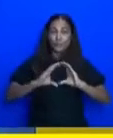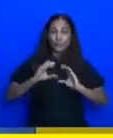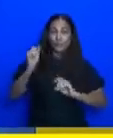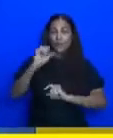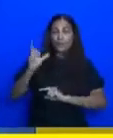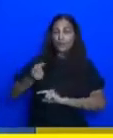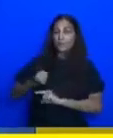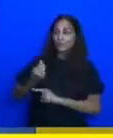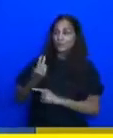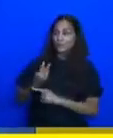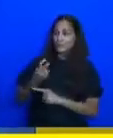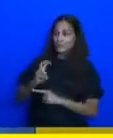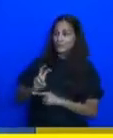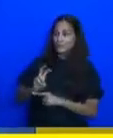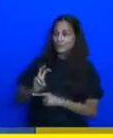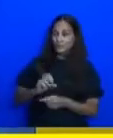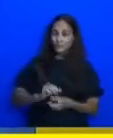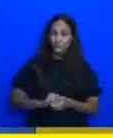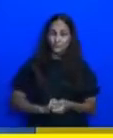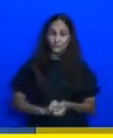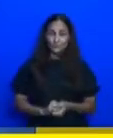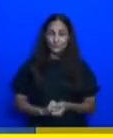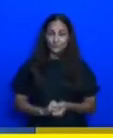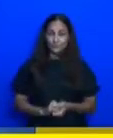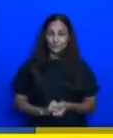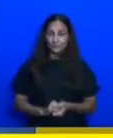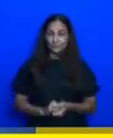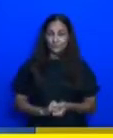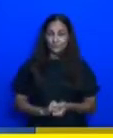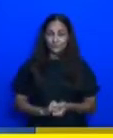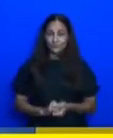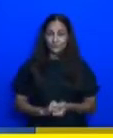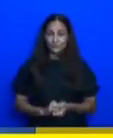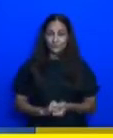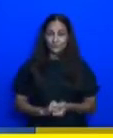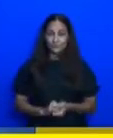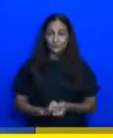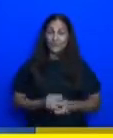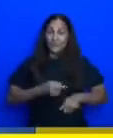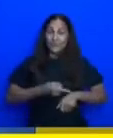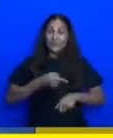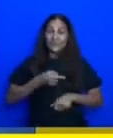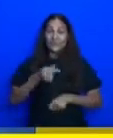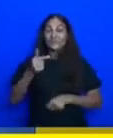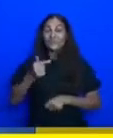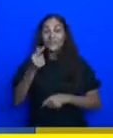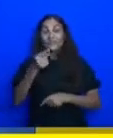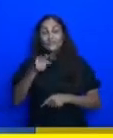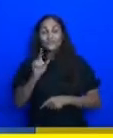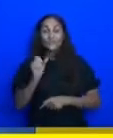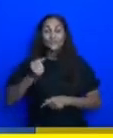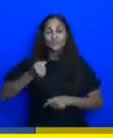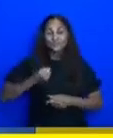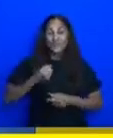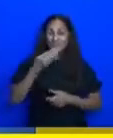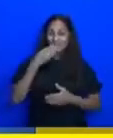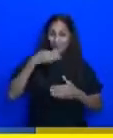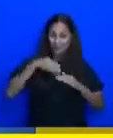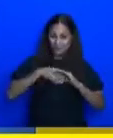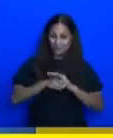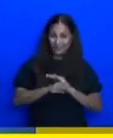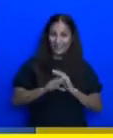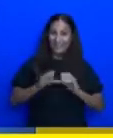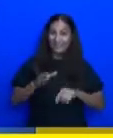Bola azul 25, azul número 25. E agora o sétimo e último número da